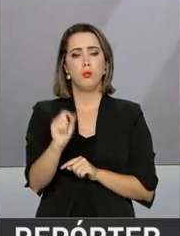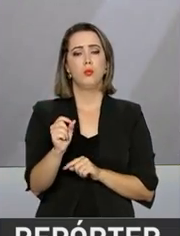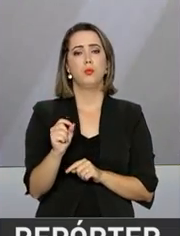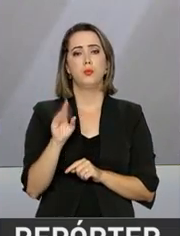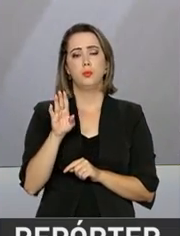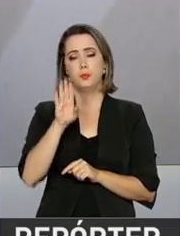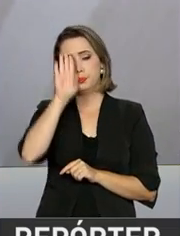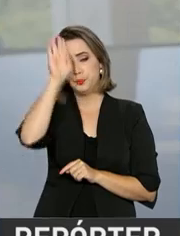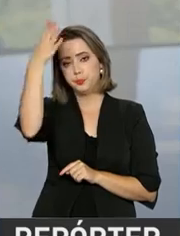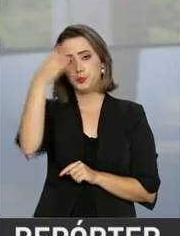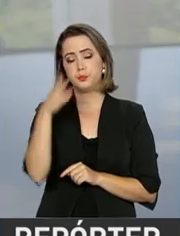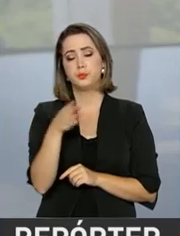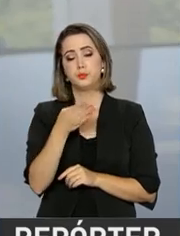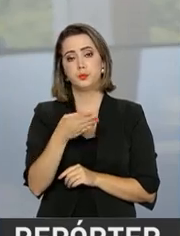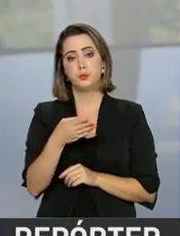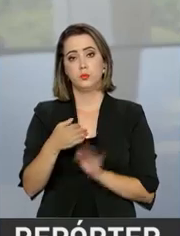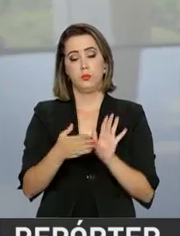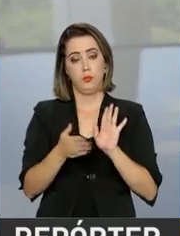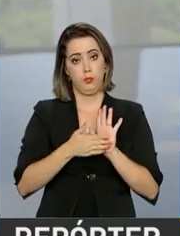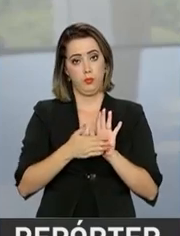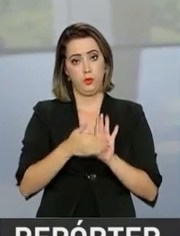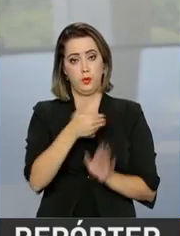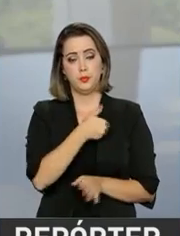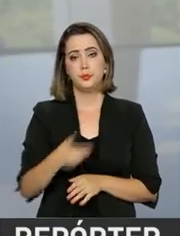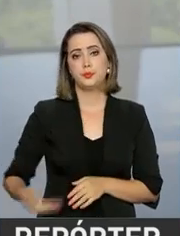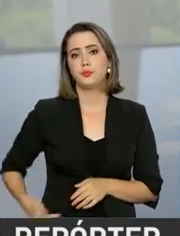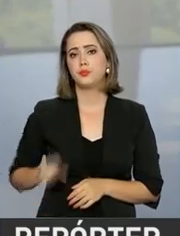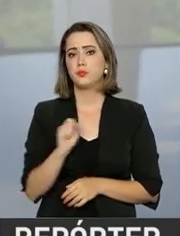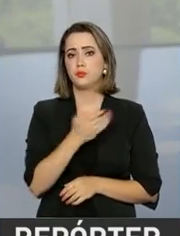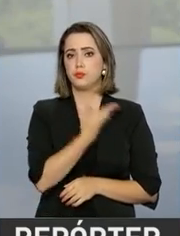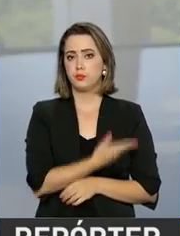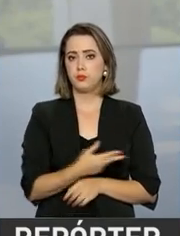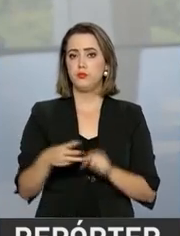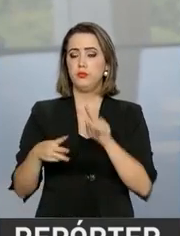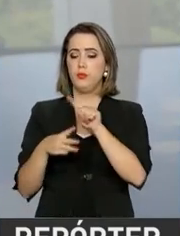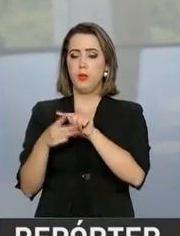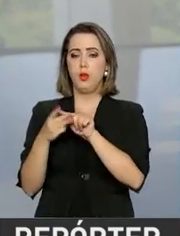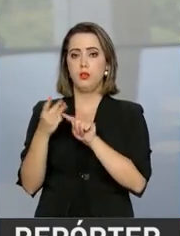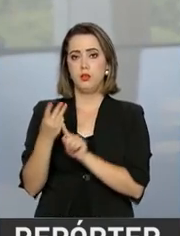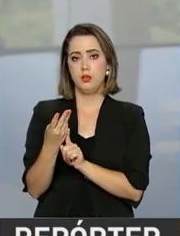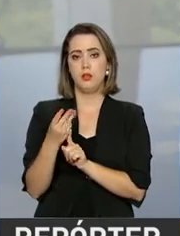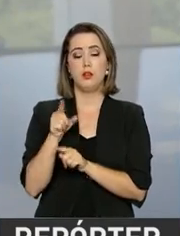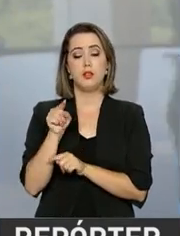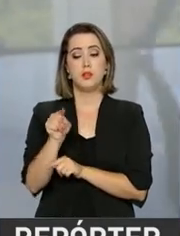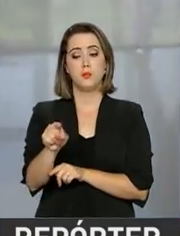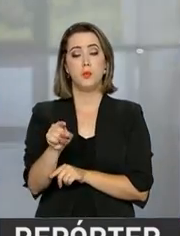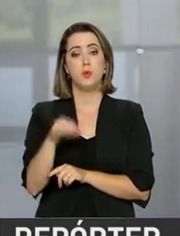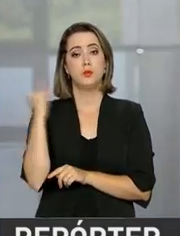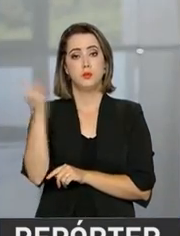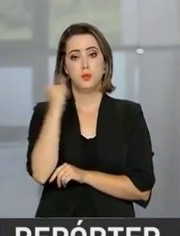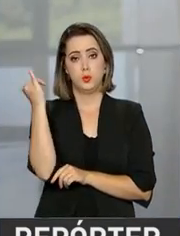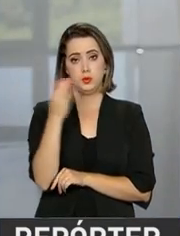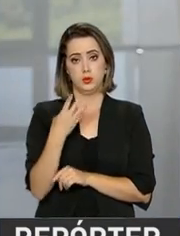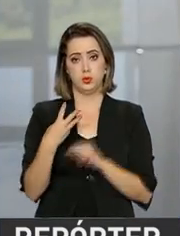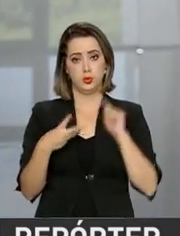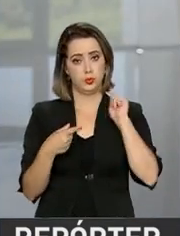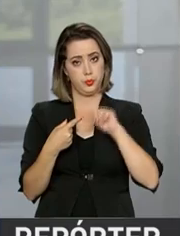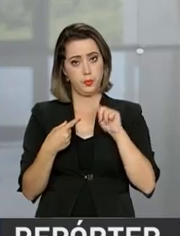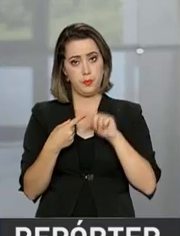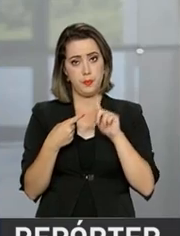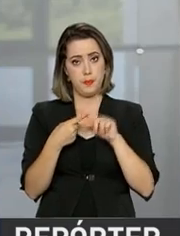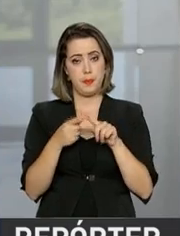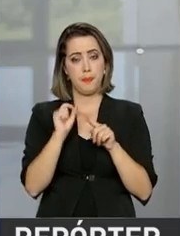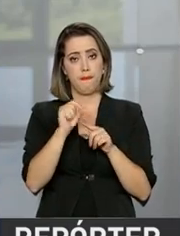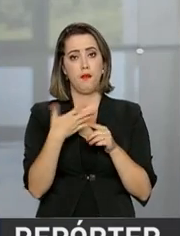governo. São três pontos fundamentais para a proposta e para o Brasil. Primeiro é o prestigiamento